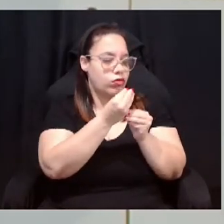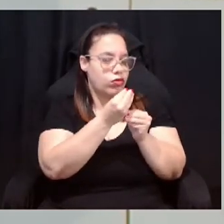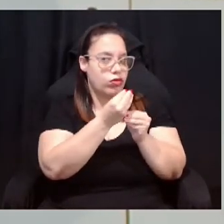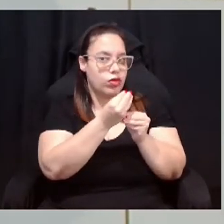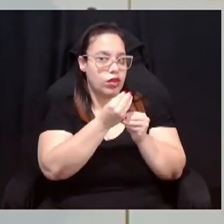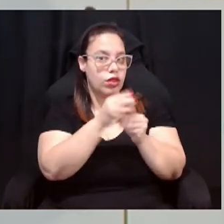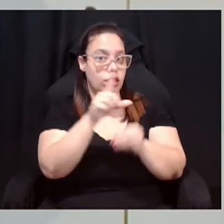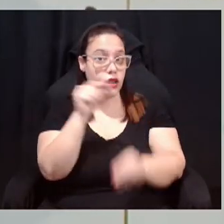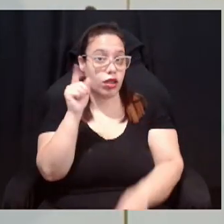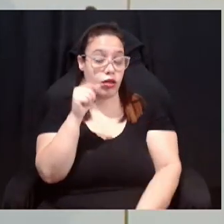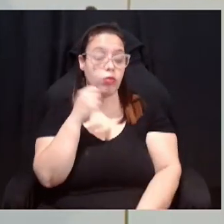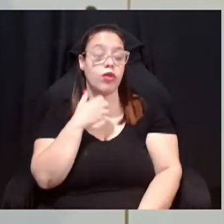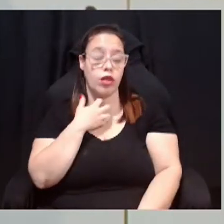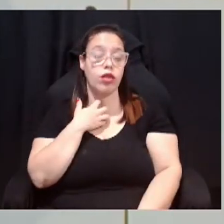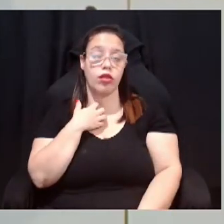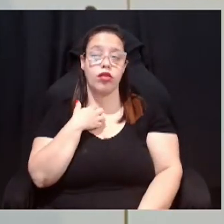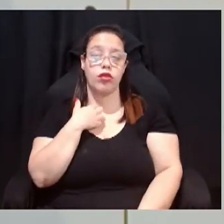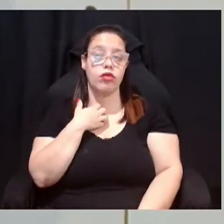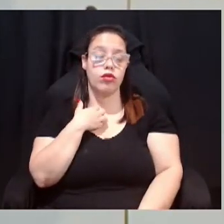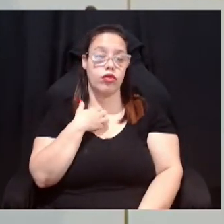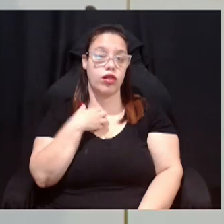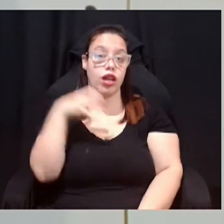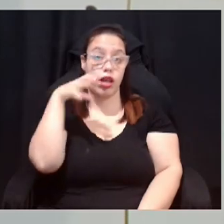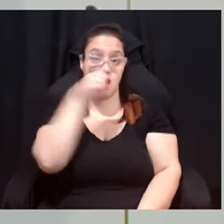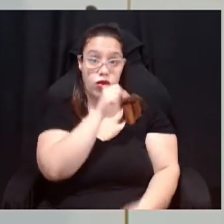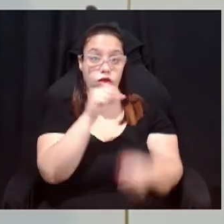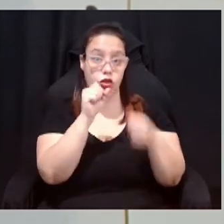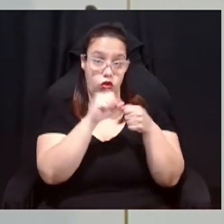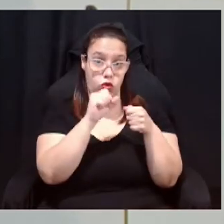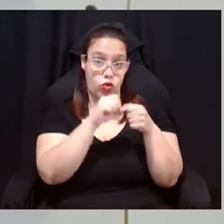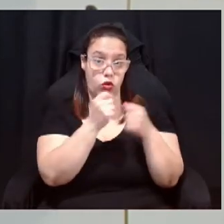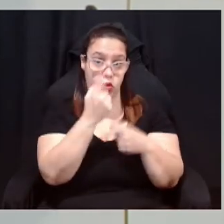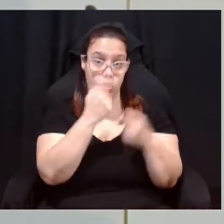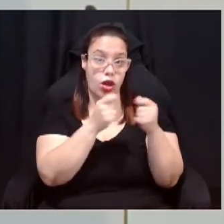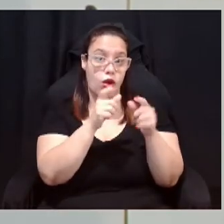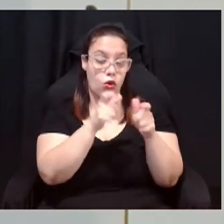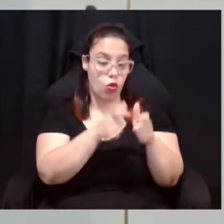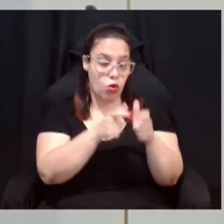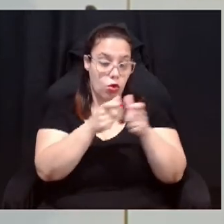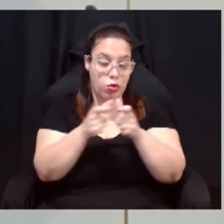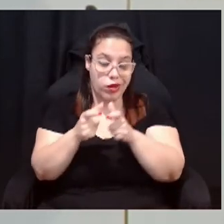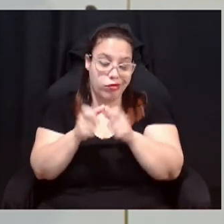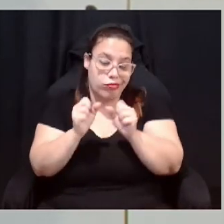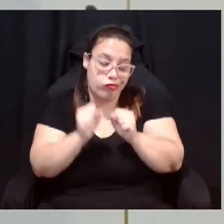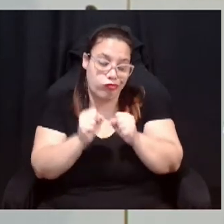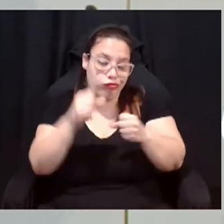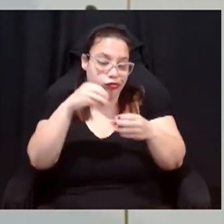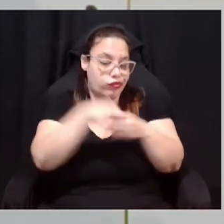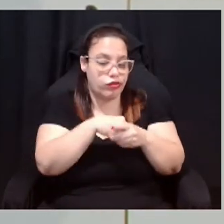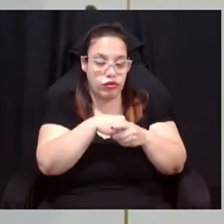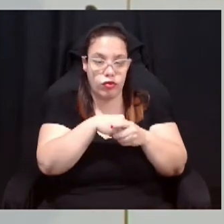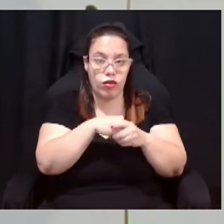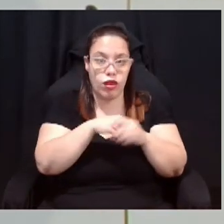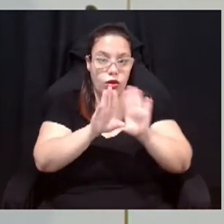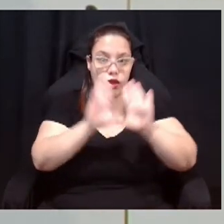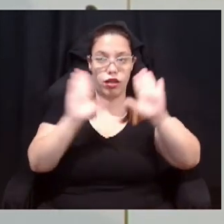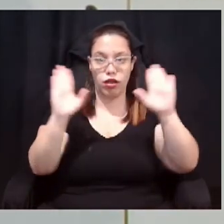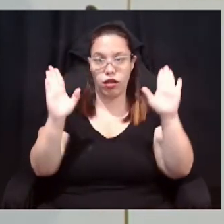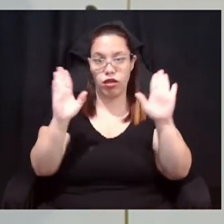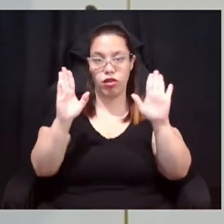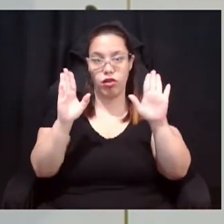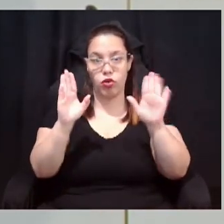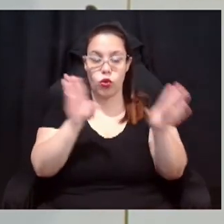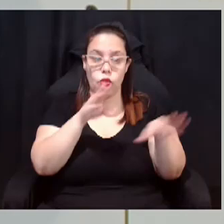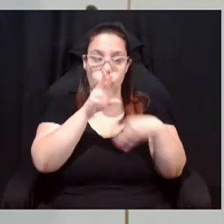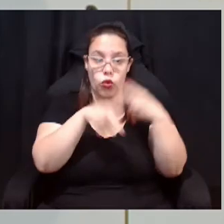assim, e é rápido de você fazer algumas peças, né, então você pode inserir em decoração, em lembrancinhas, então as pessoas